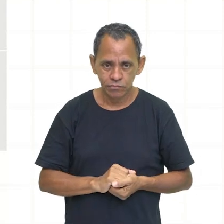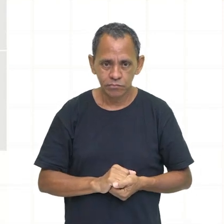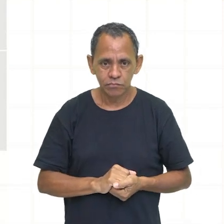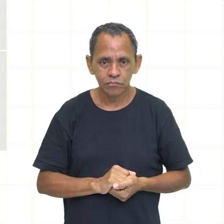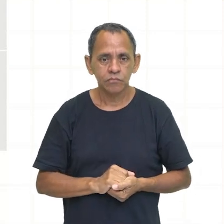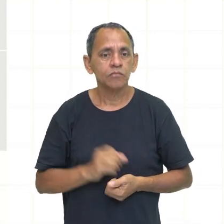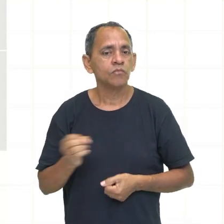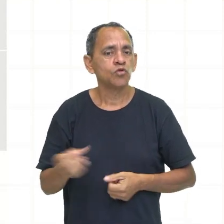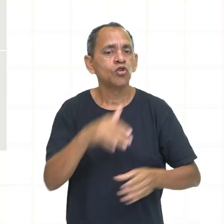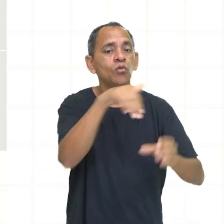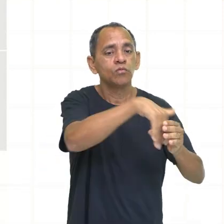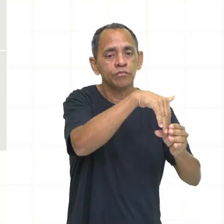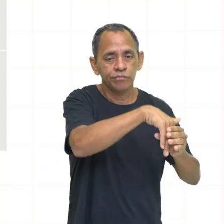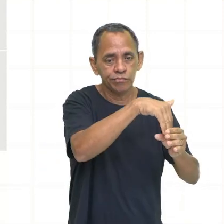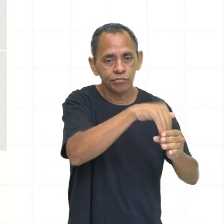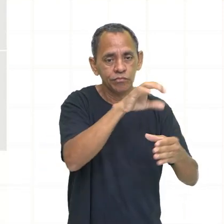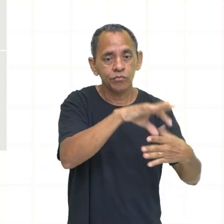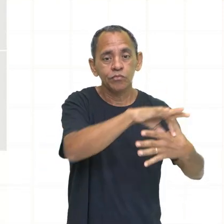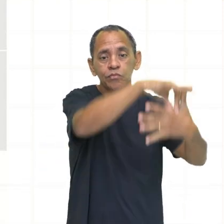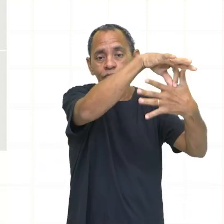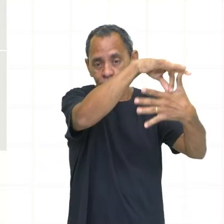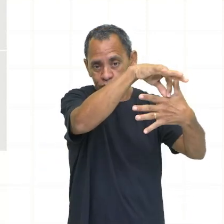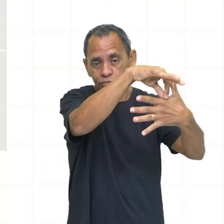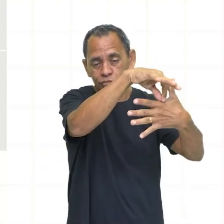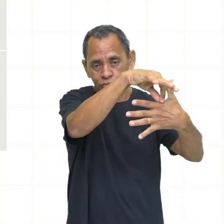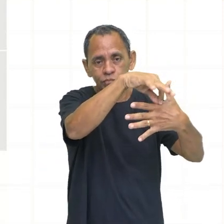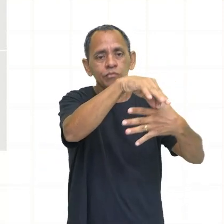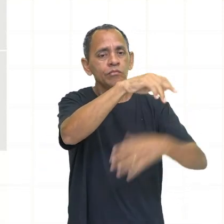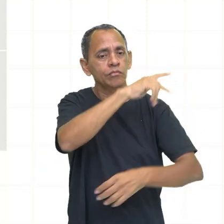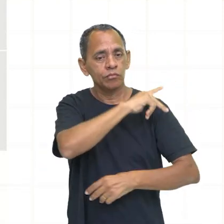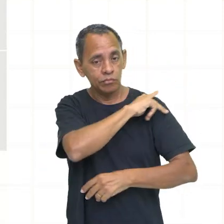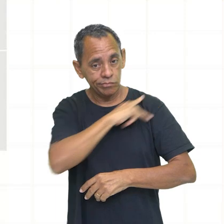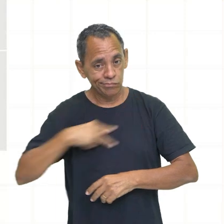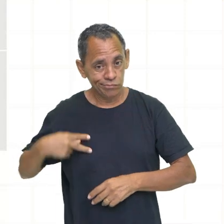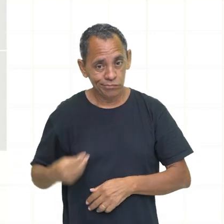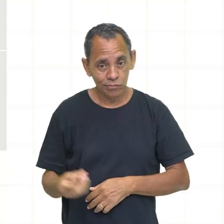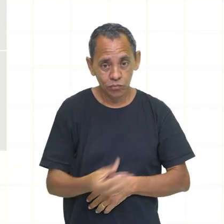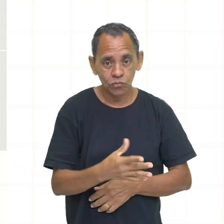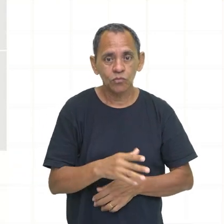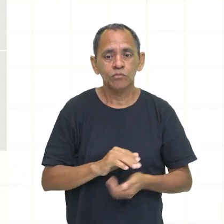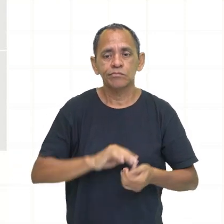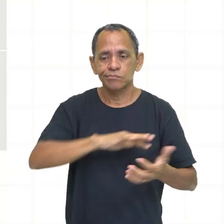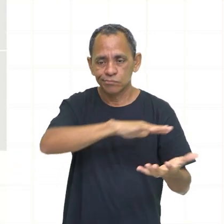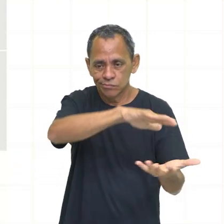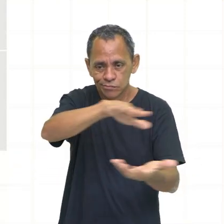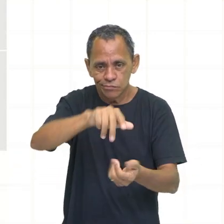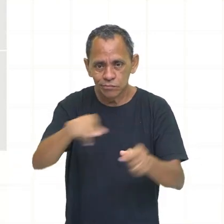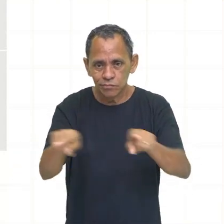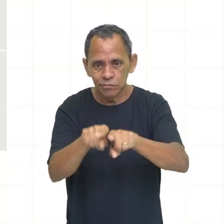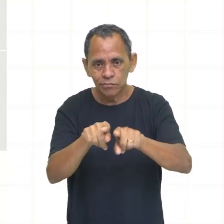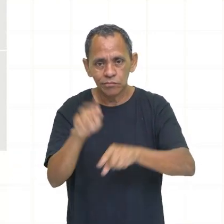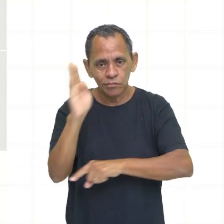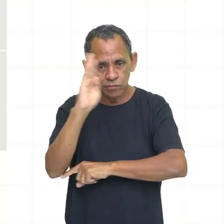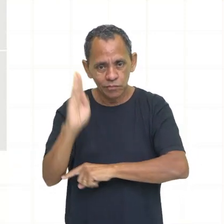Novas eleições para se eleger o novo presidente do território brasileiro, visto que